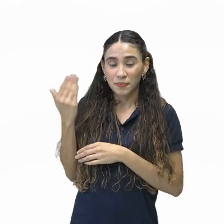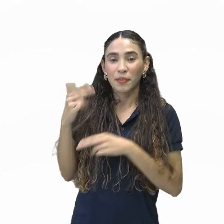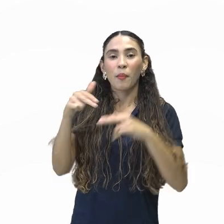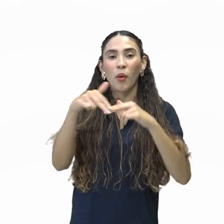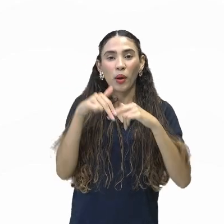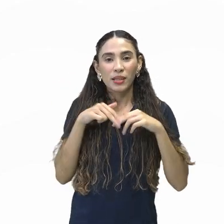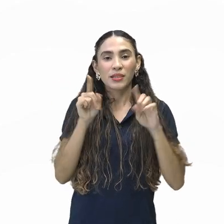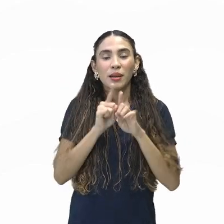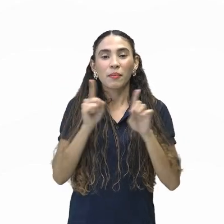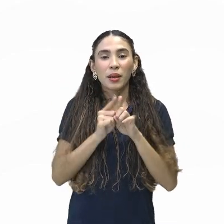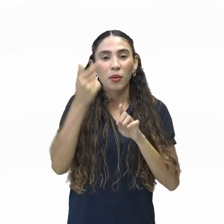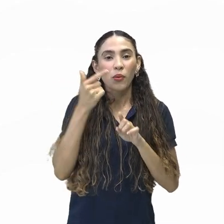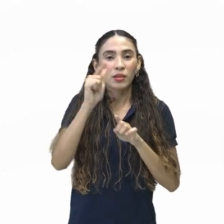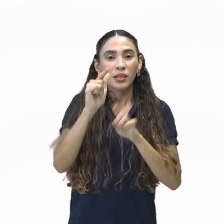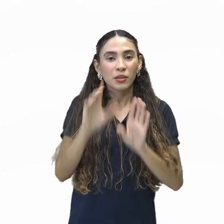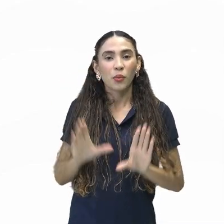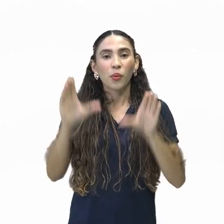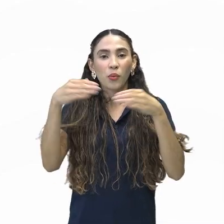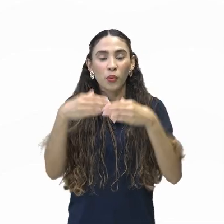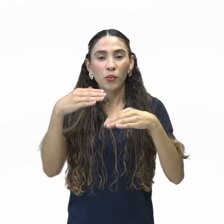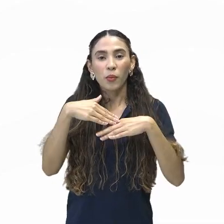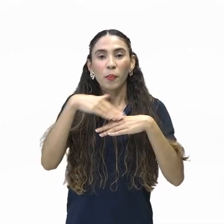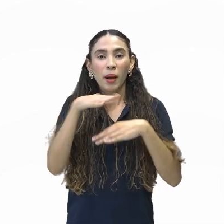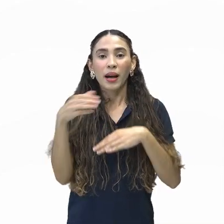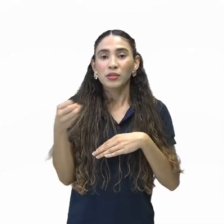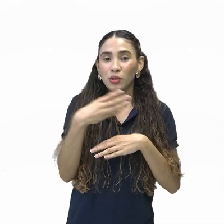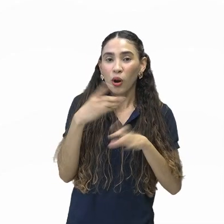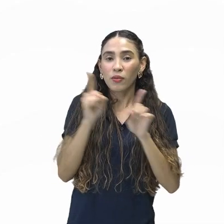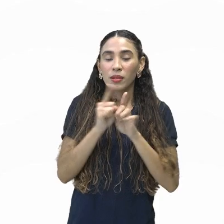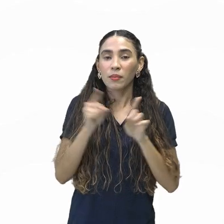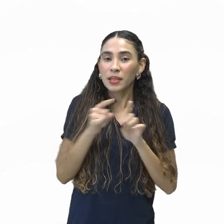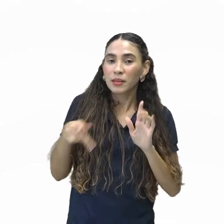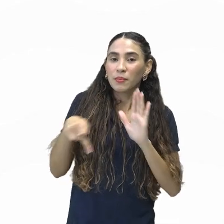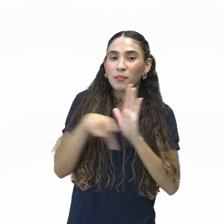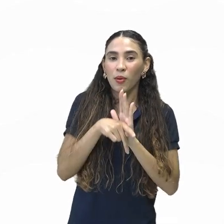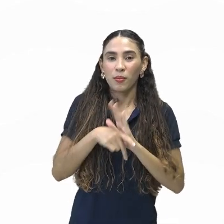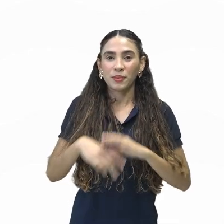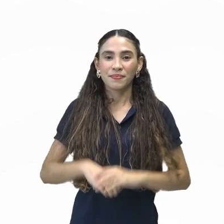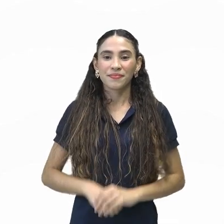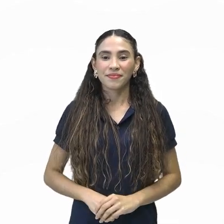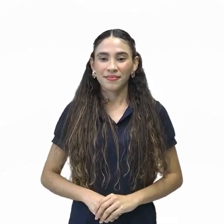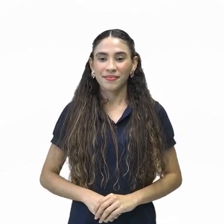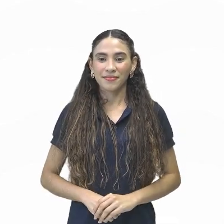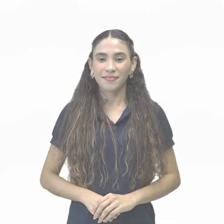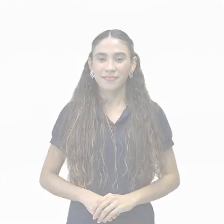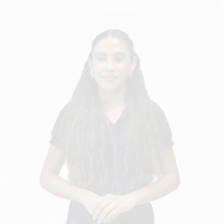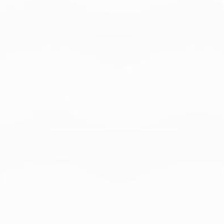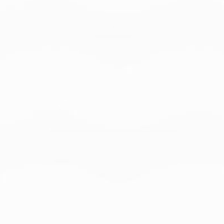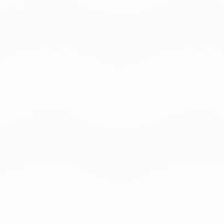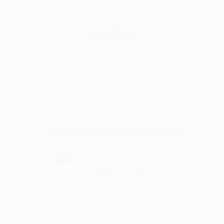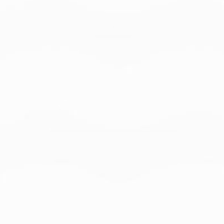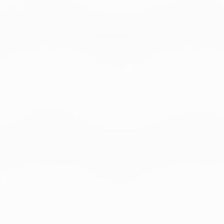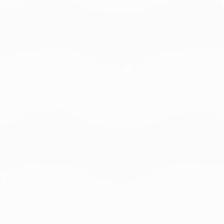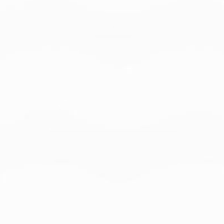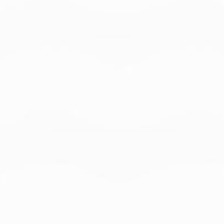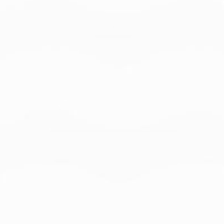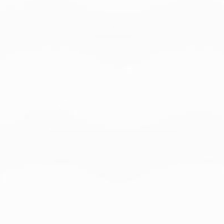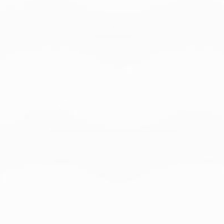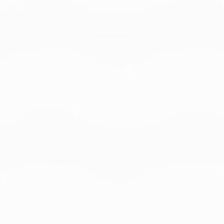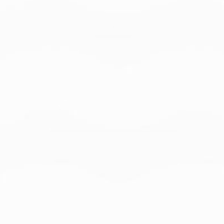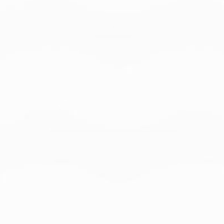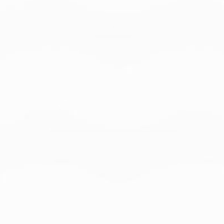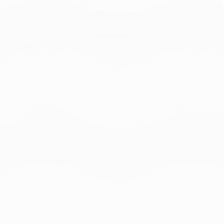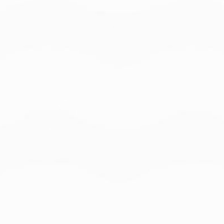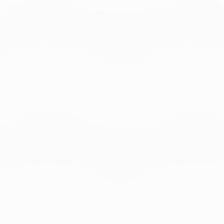elas ganharam uma classificação mais atual, mais apropriada a elas. Elas faziam parte do outro reino que a gente